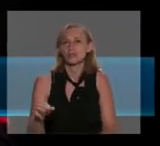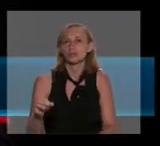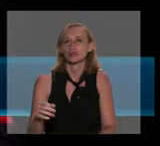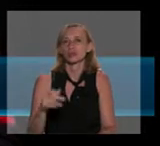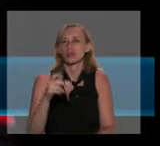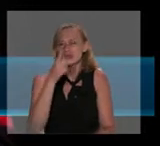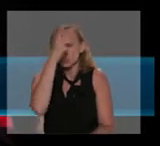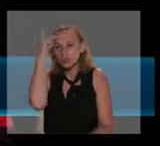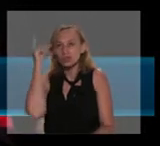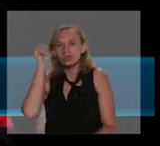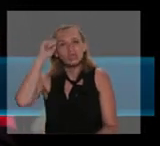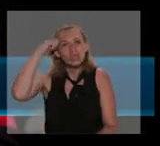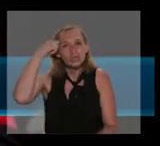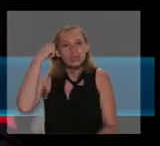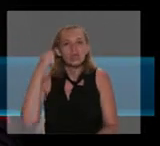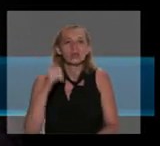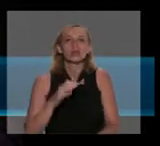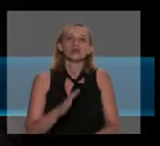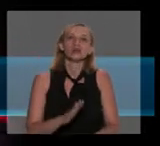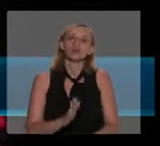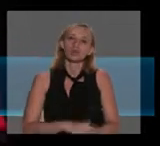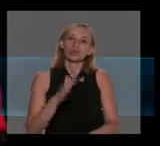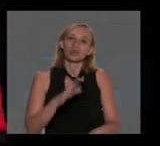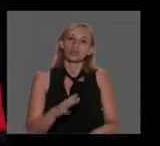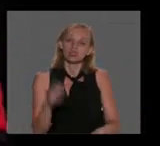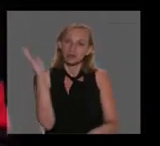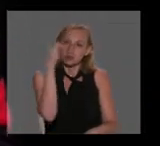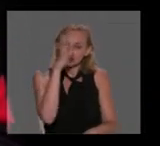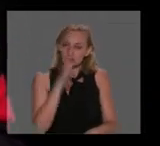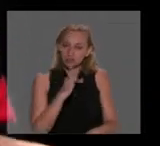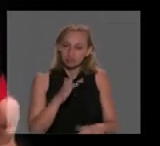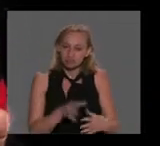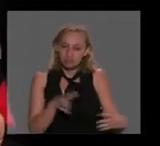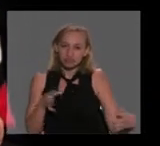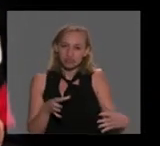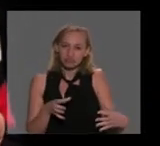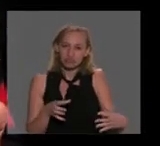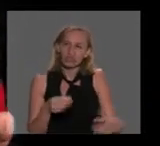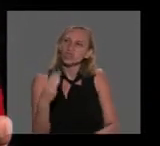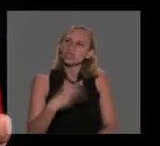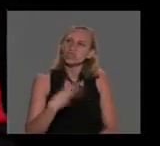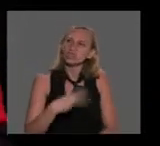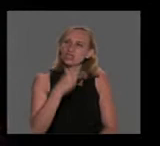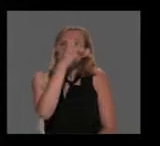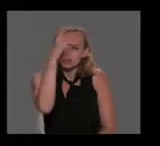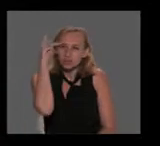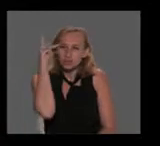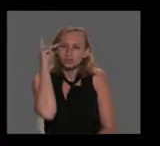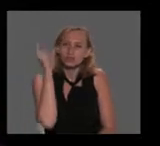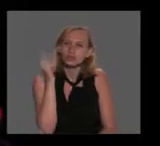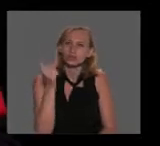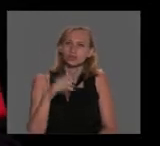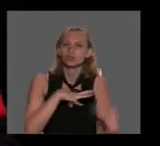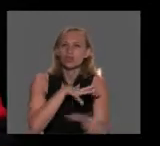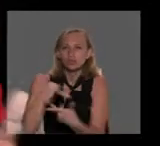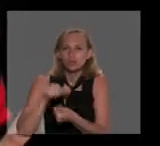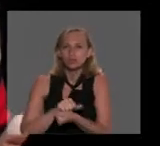da população que é negra, e é um dos maiores países que estão dentro das redes sociais no mundo, me parece que o